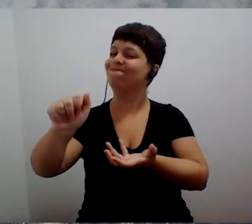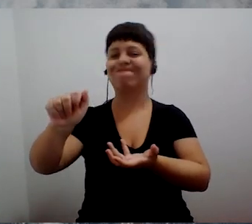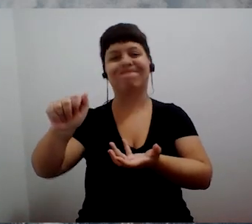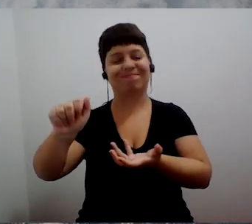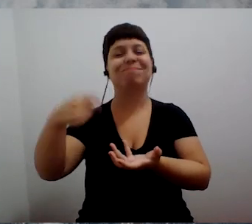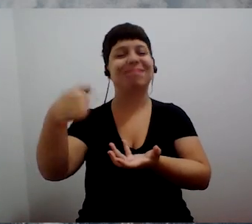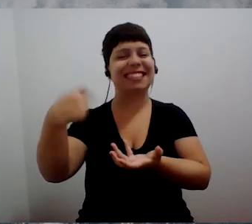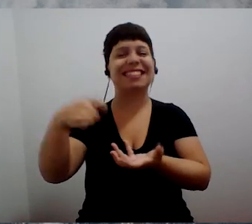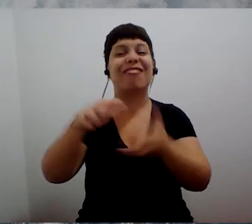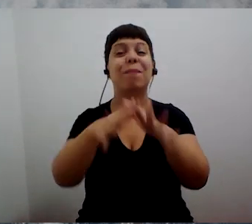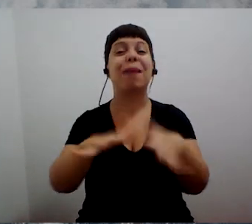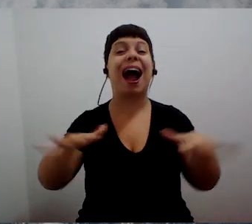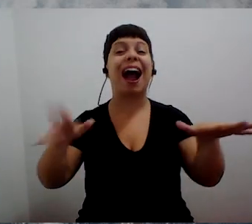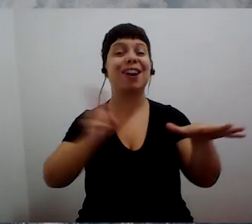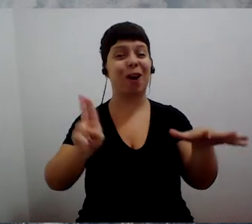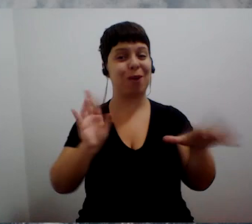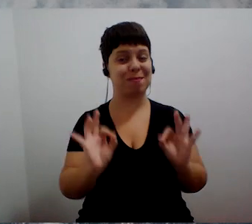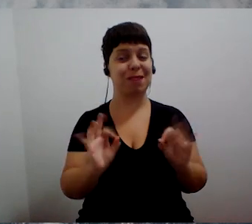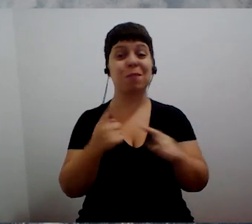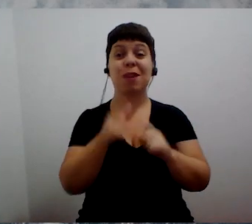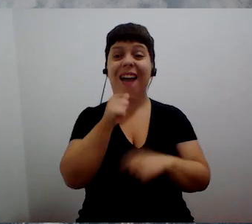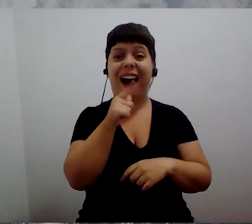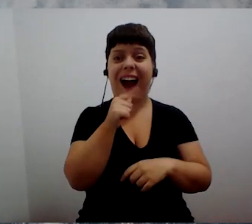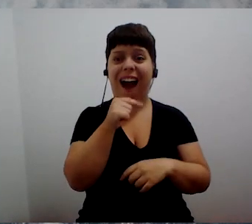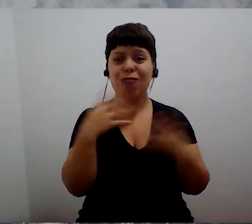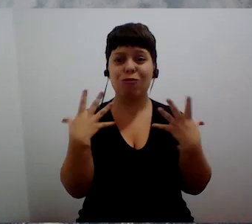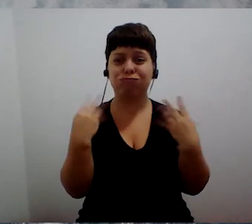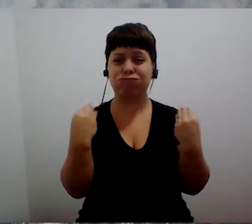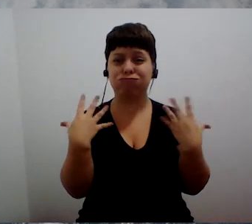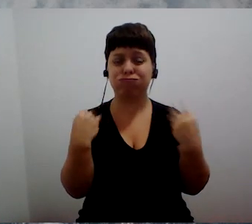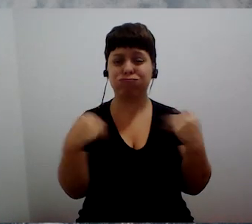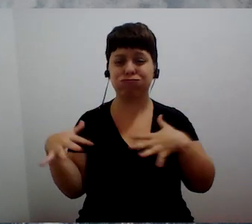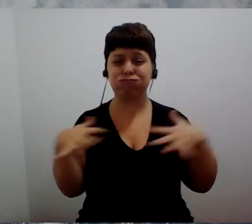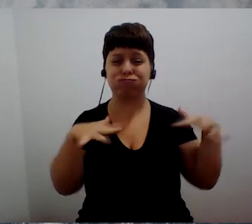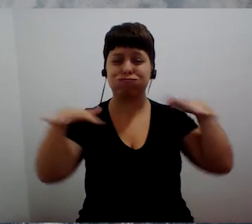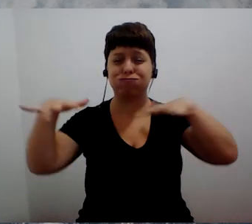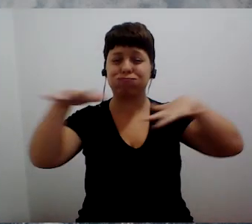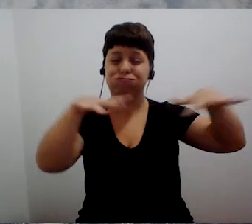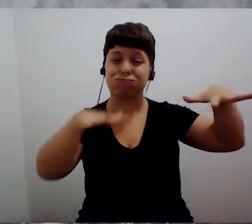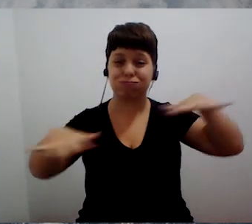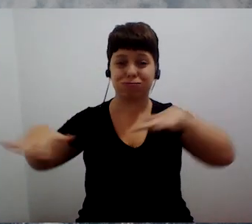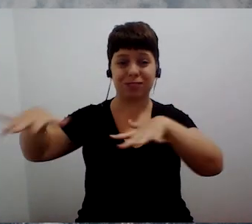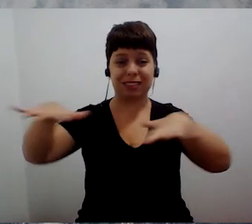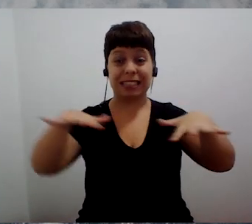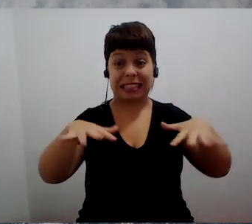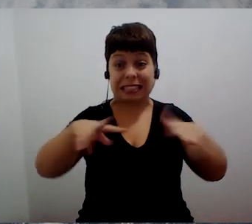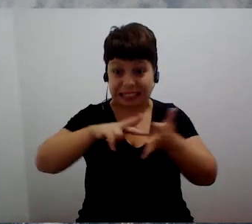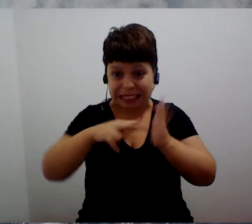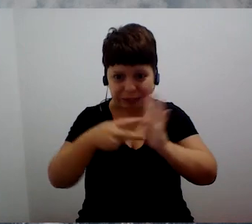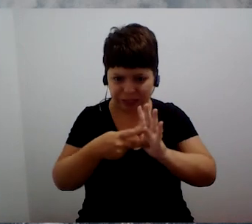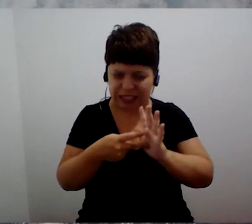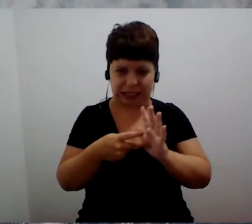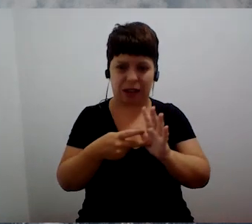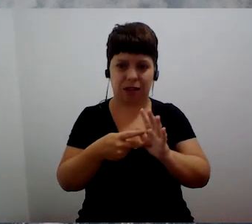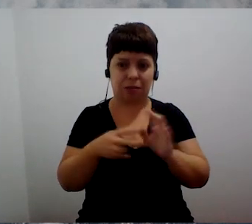O planeta se chama Terra, mas deveria se chamar Planeta Oceano. De tanta água que temos aqui, nosso mundo tem água